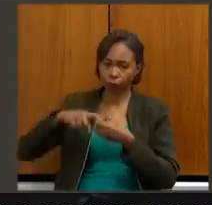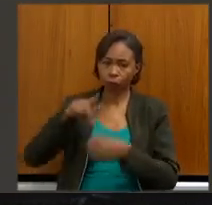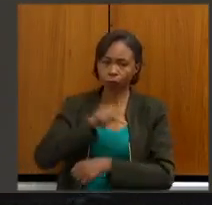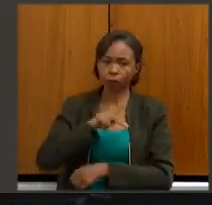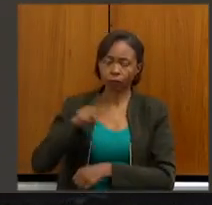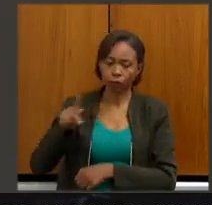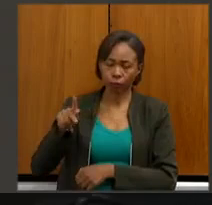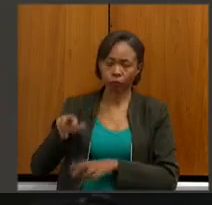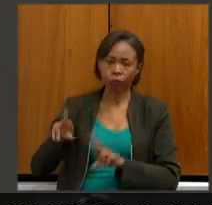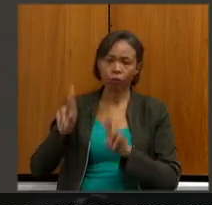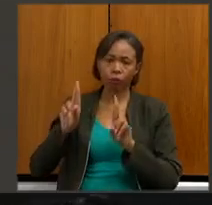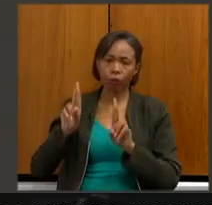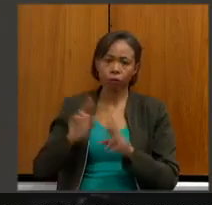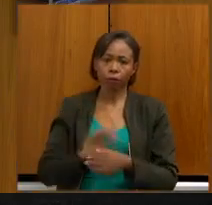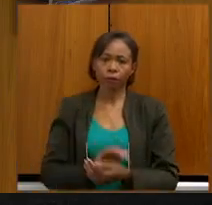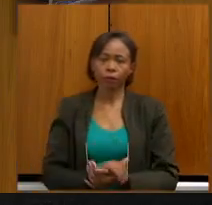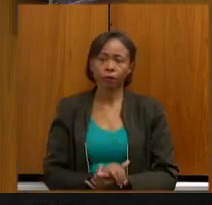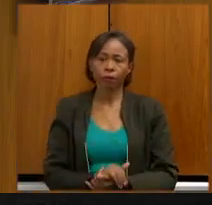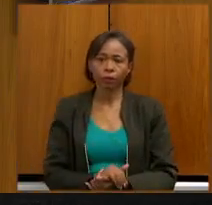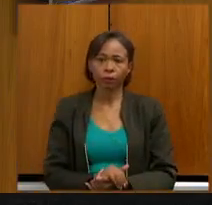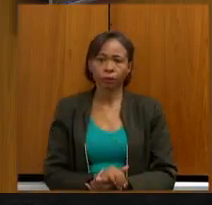Deputado André de Jesus